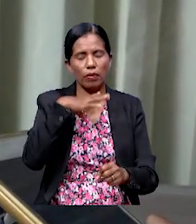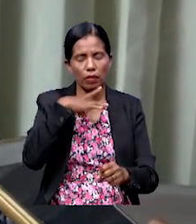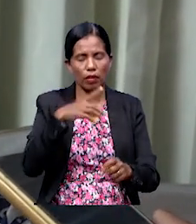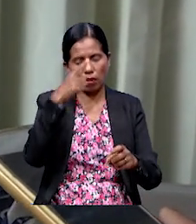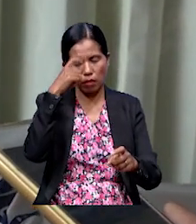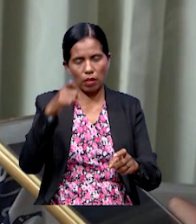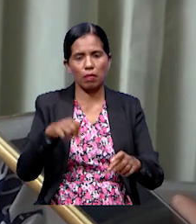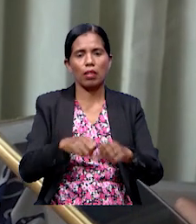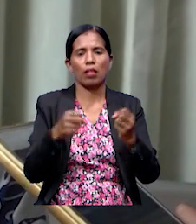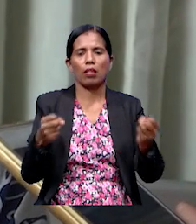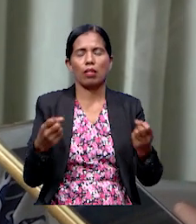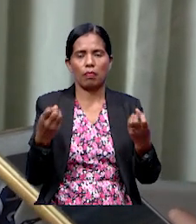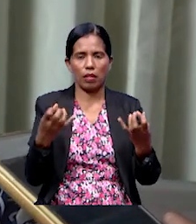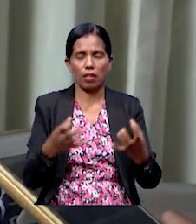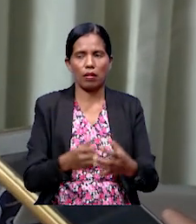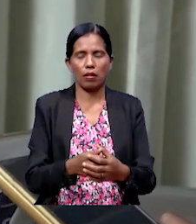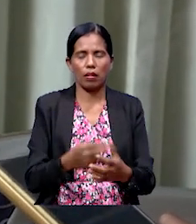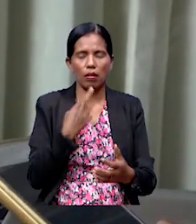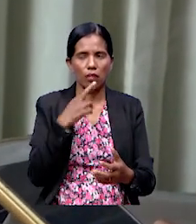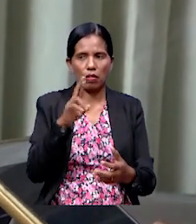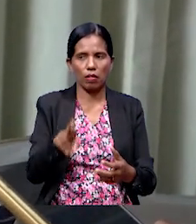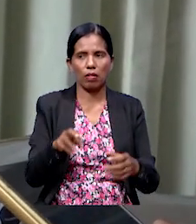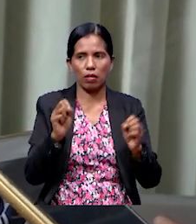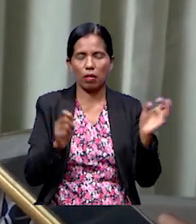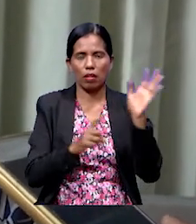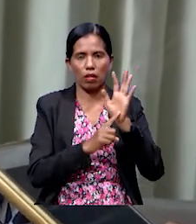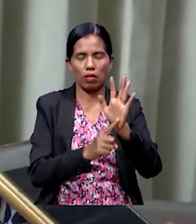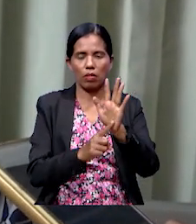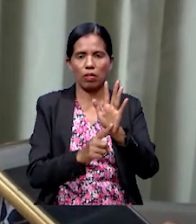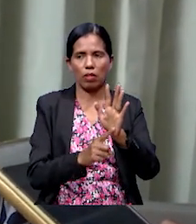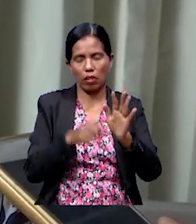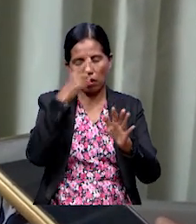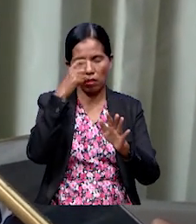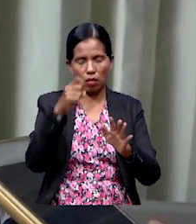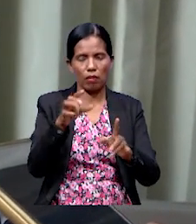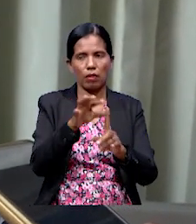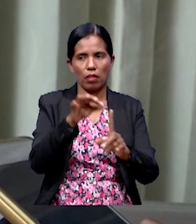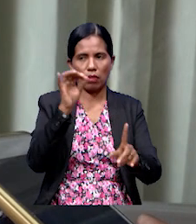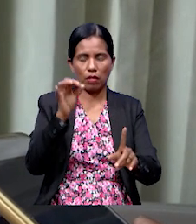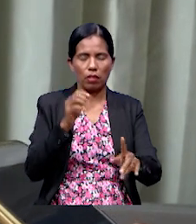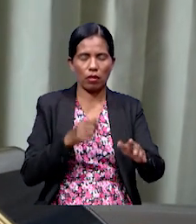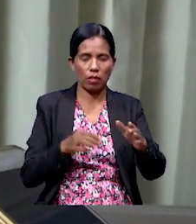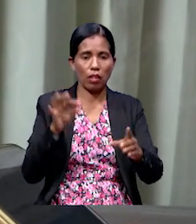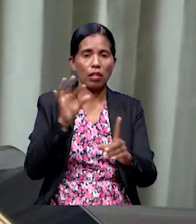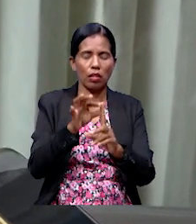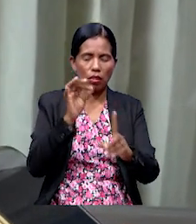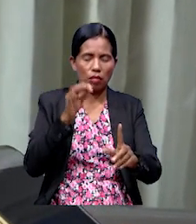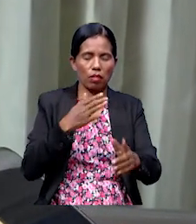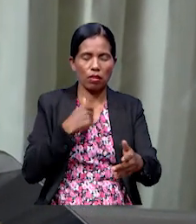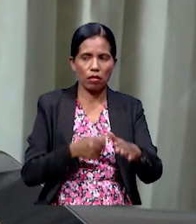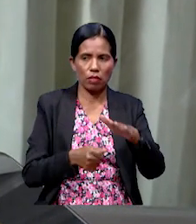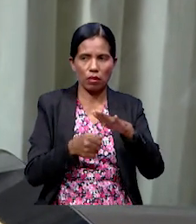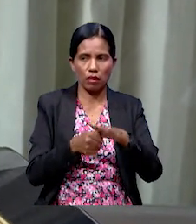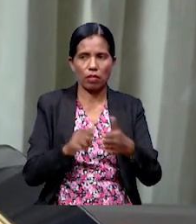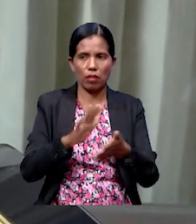estragos e o resultado dessa investigação tem que forçar também eleição é sensitiva, boletim de